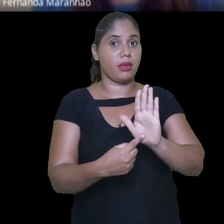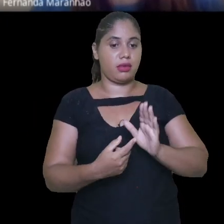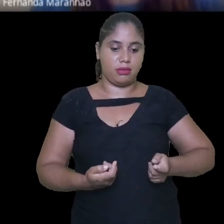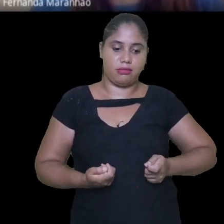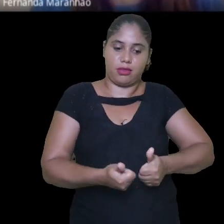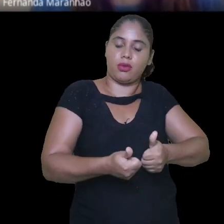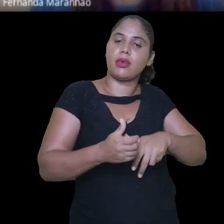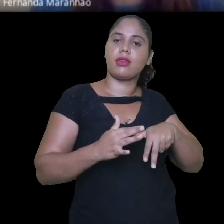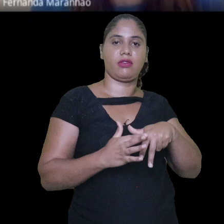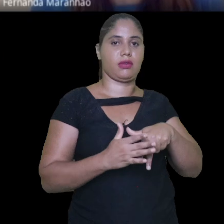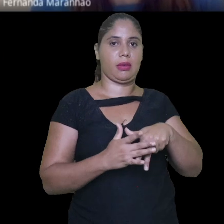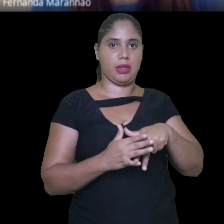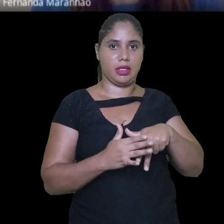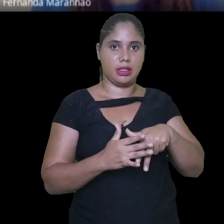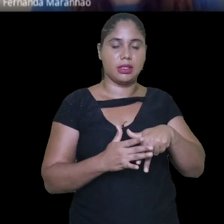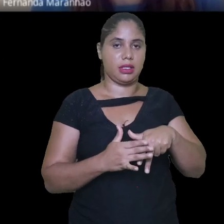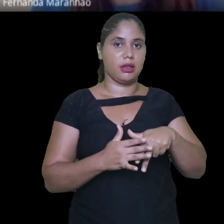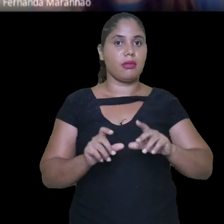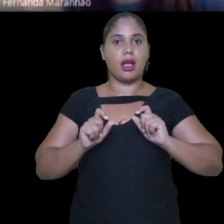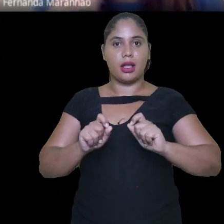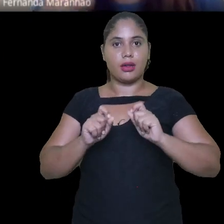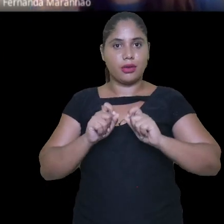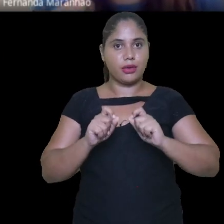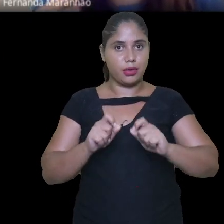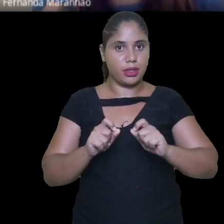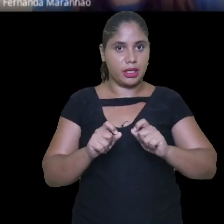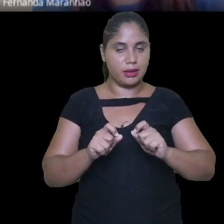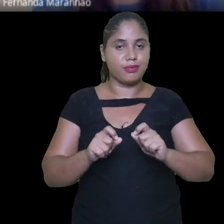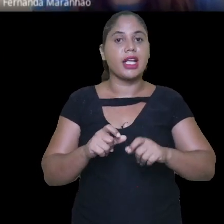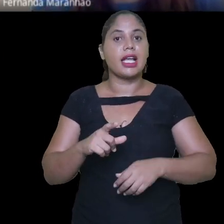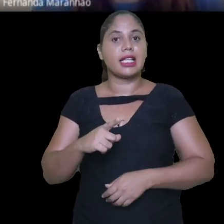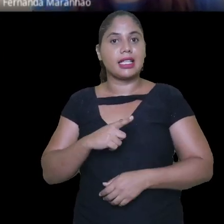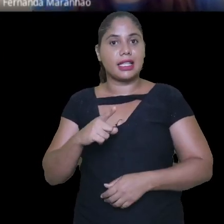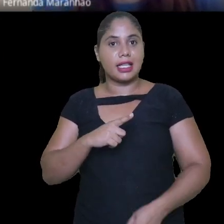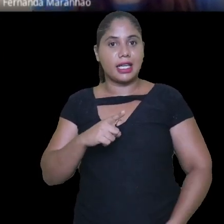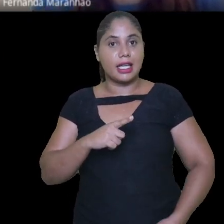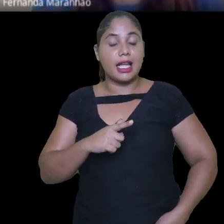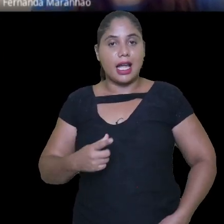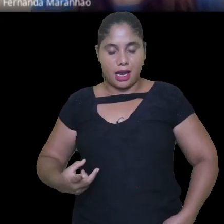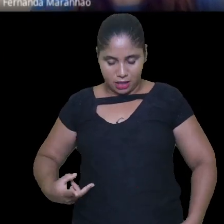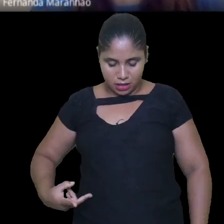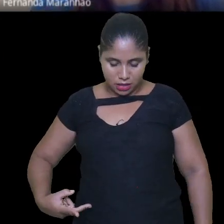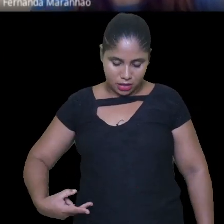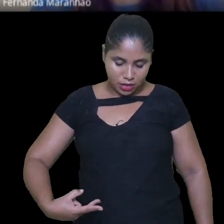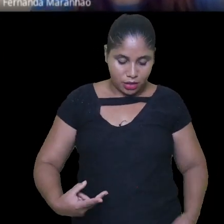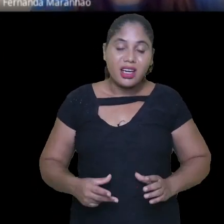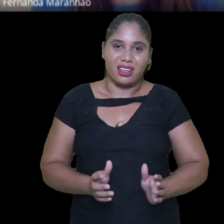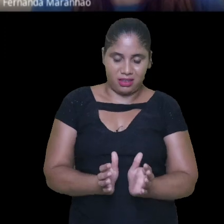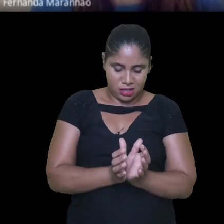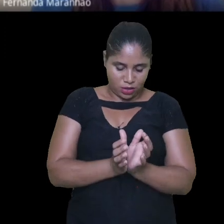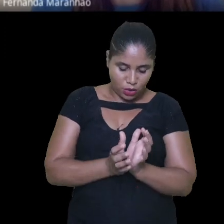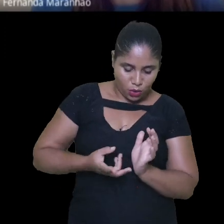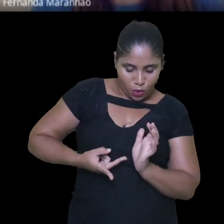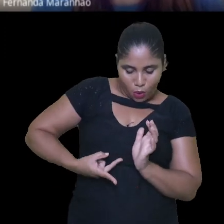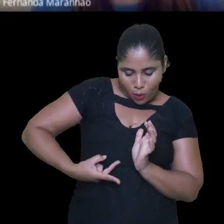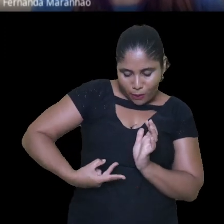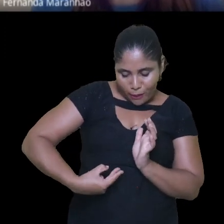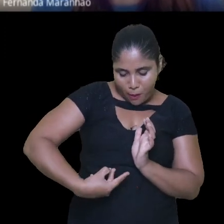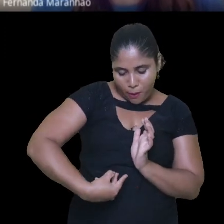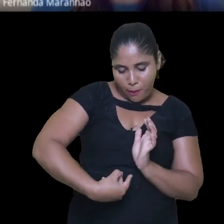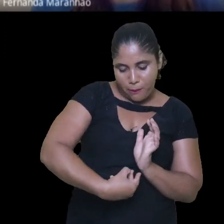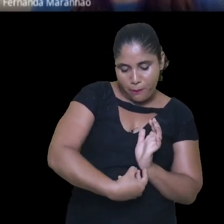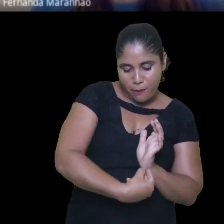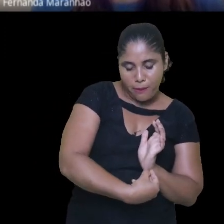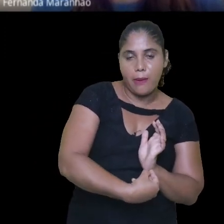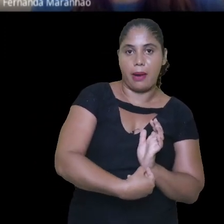da cerclagem uterina, então a cirurgia para dar pontos em torno do colo, realizada em ambiente cirúrgico, em ambiente hospitalar com